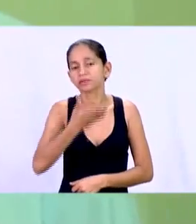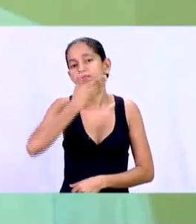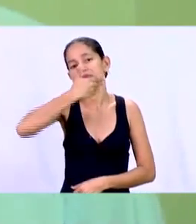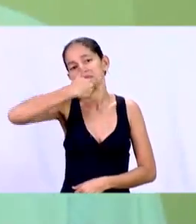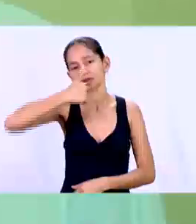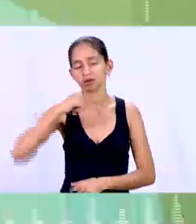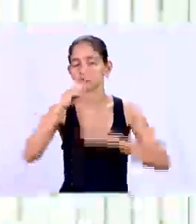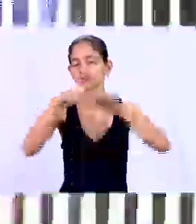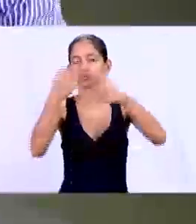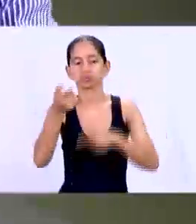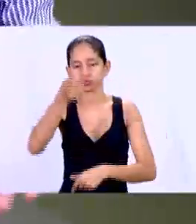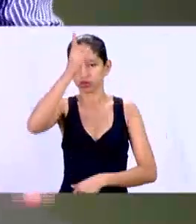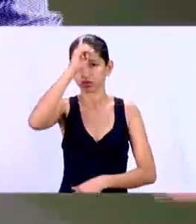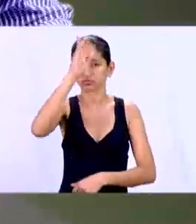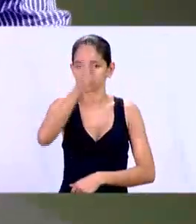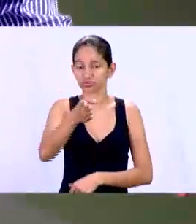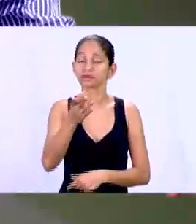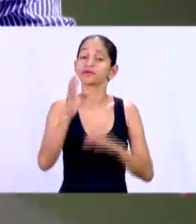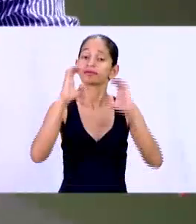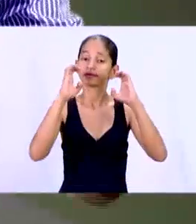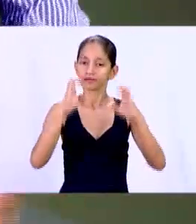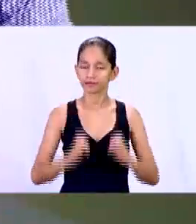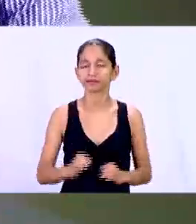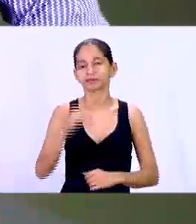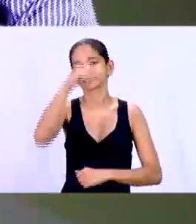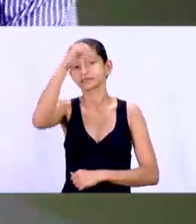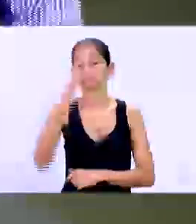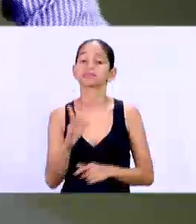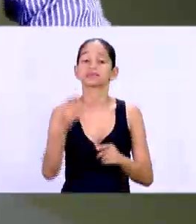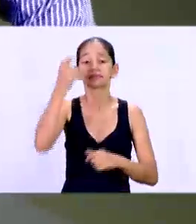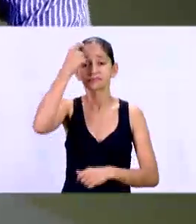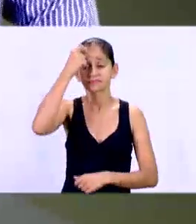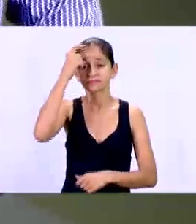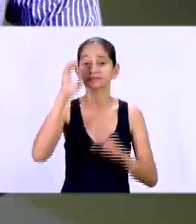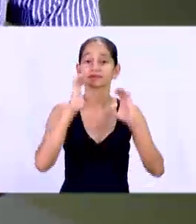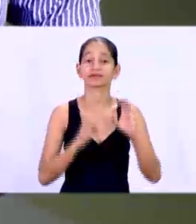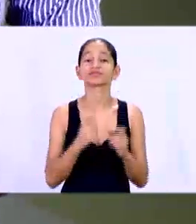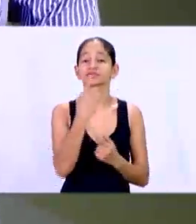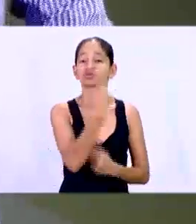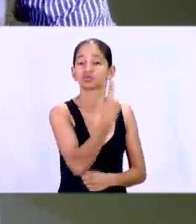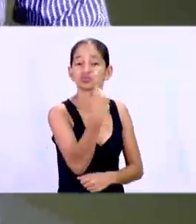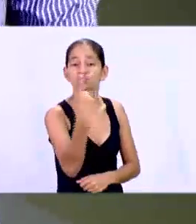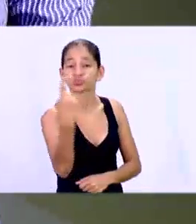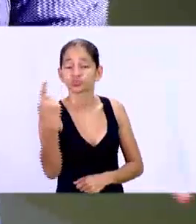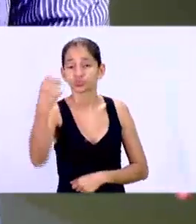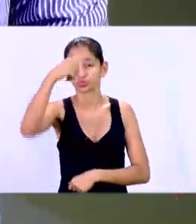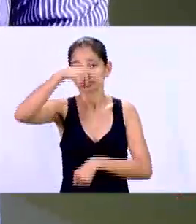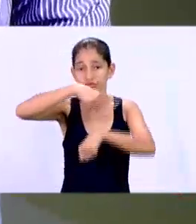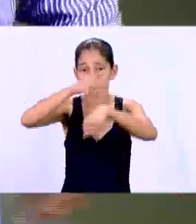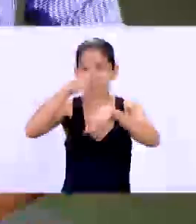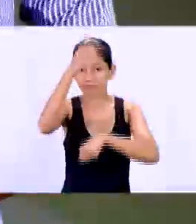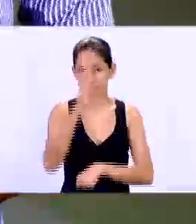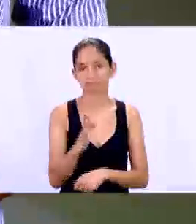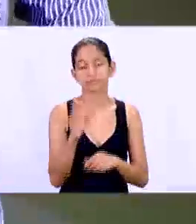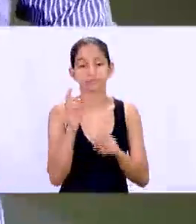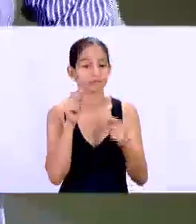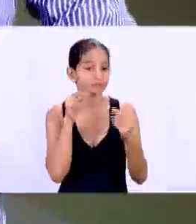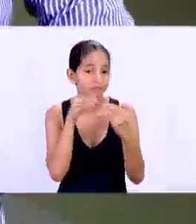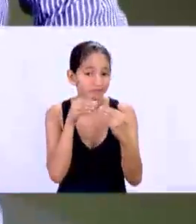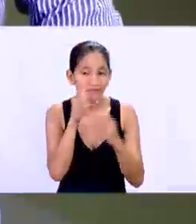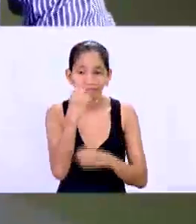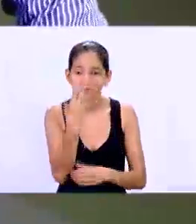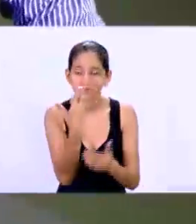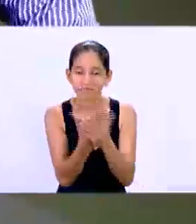quando você for um adulto. A ética no Brasil depende da moral e da ética de cada brasileiro. Concorda? Bons